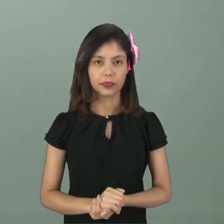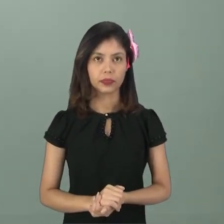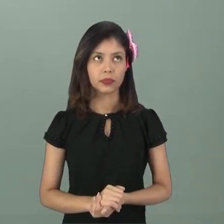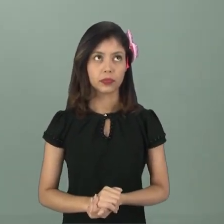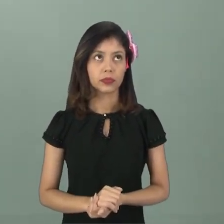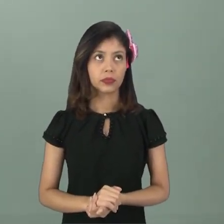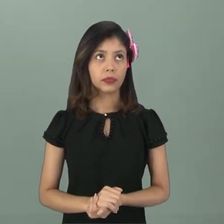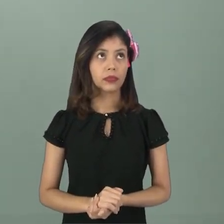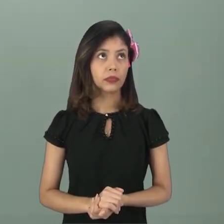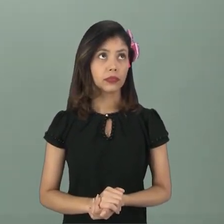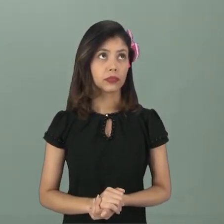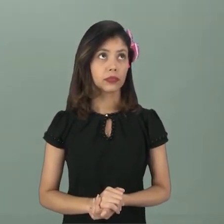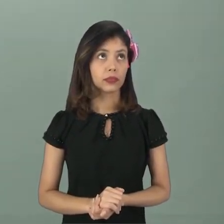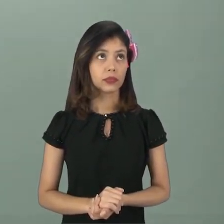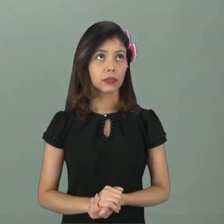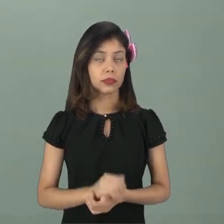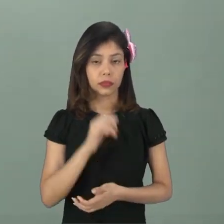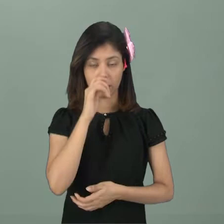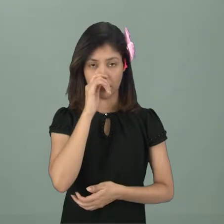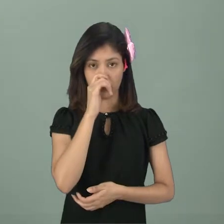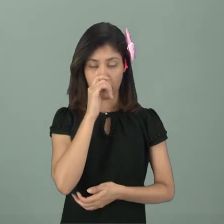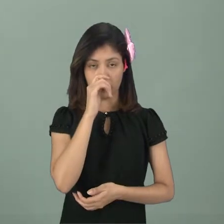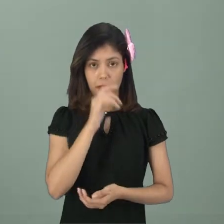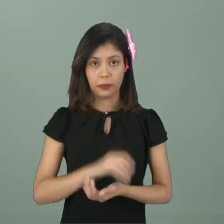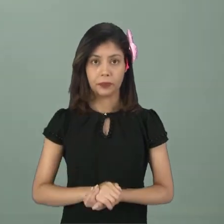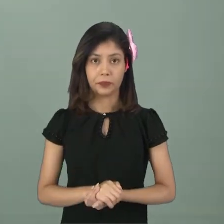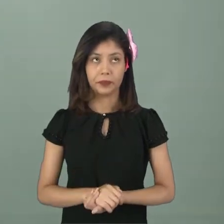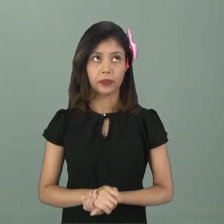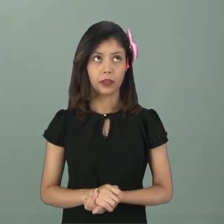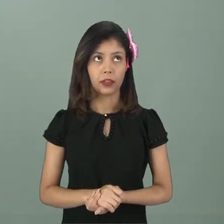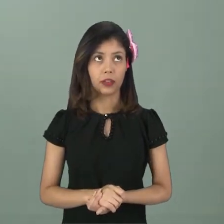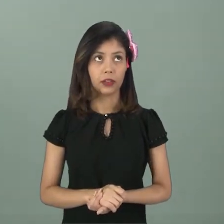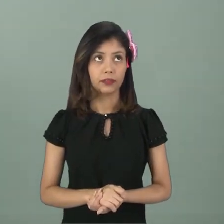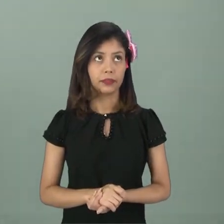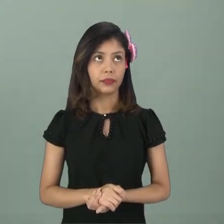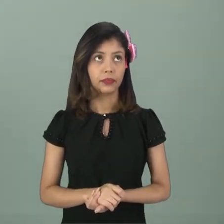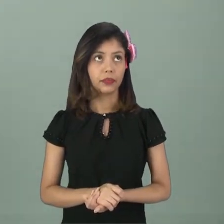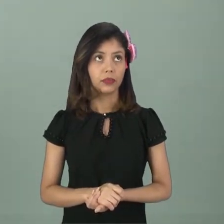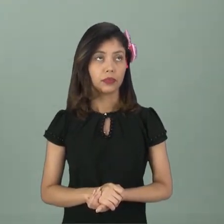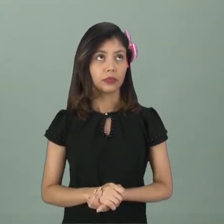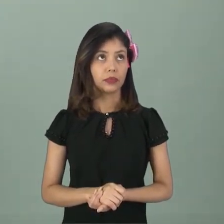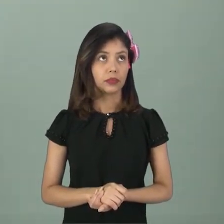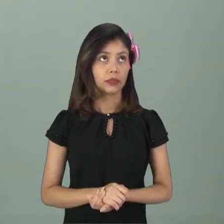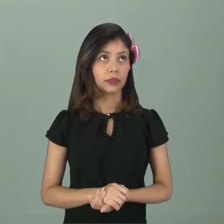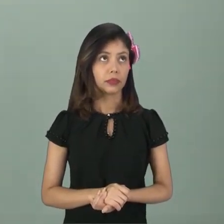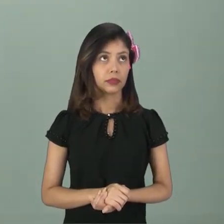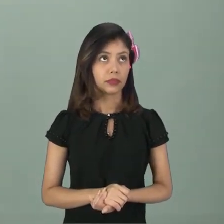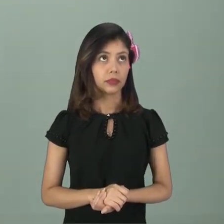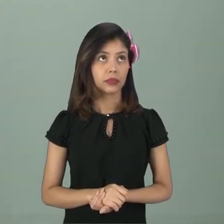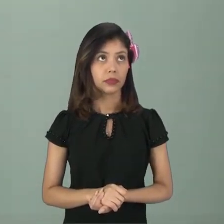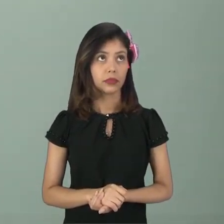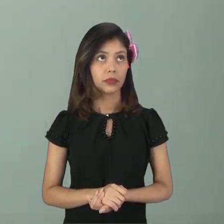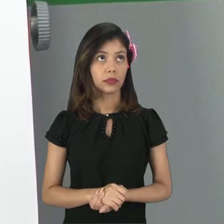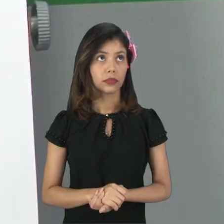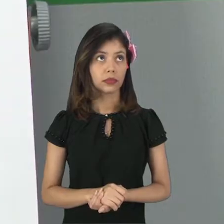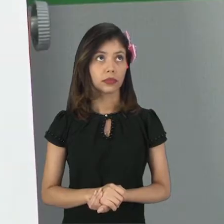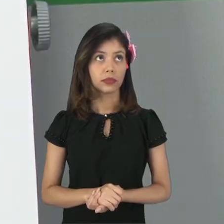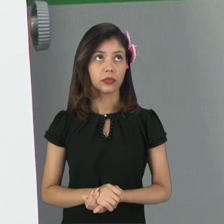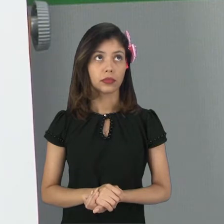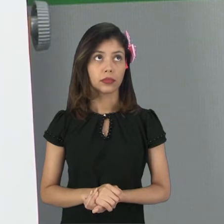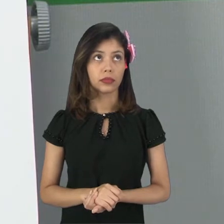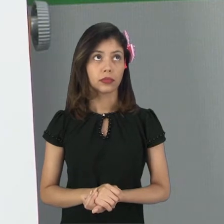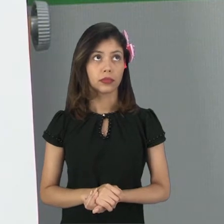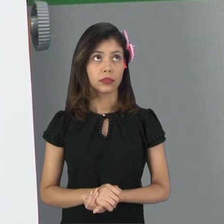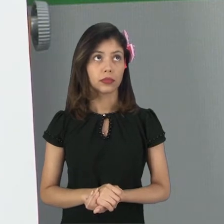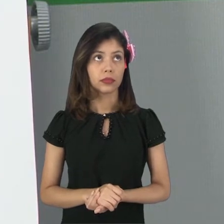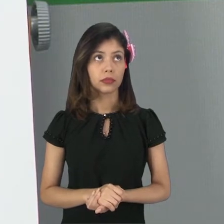lá. Qual a importância das fases da Lua para a agricultura? Marcar.